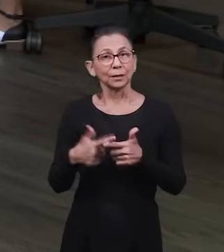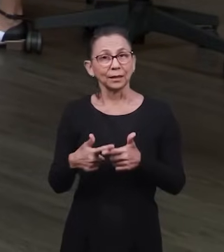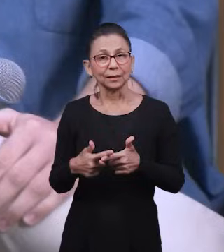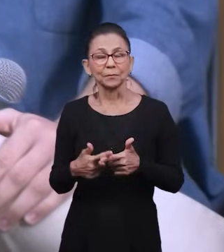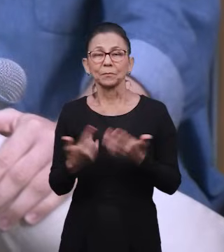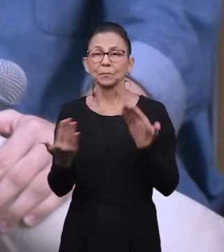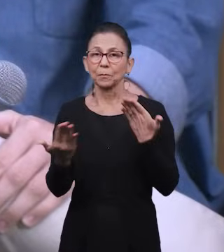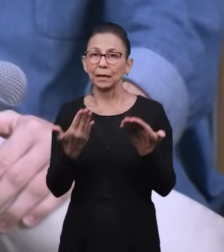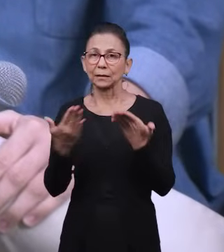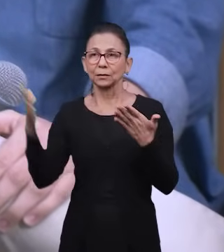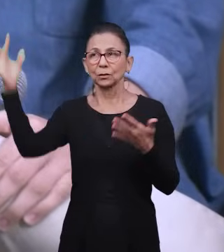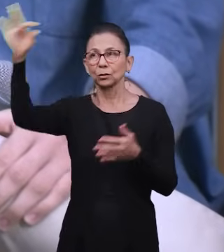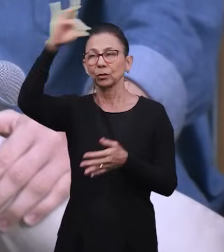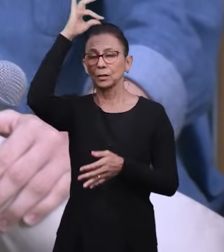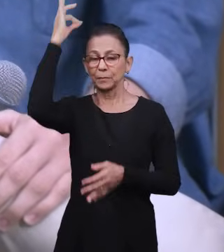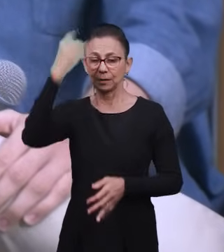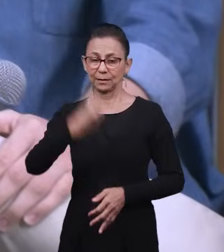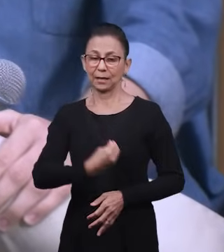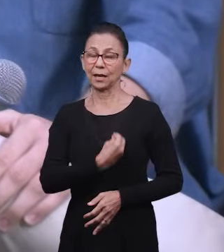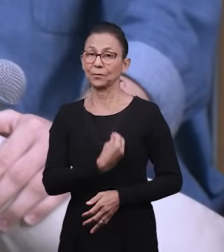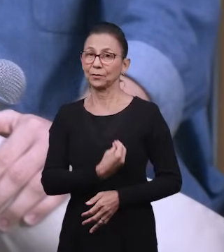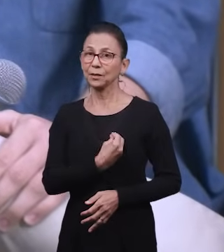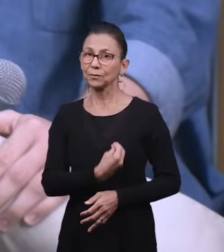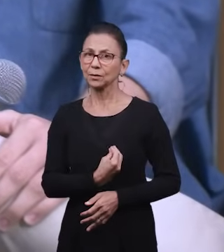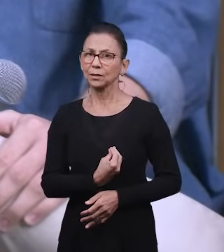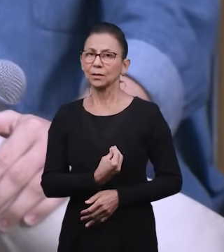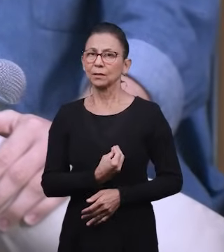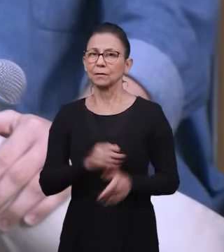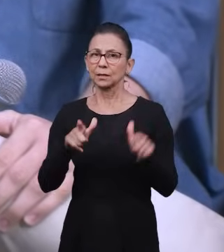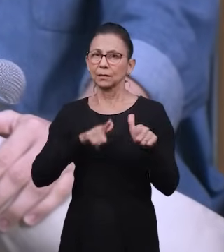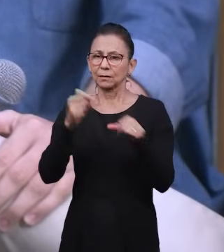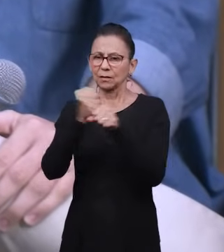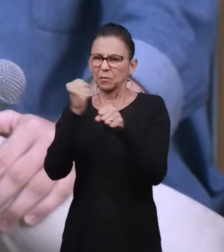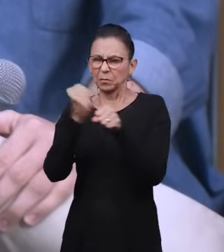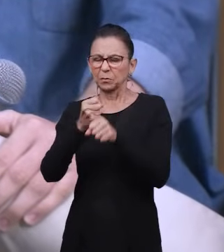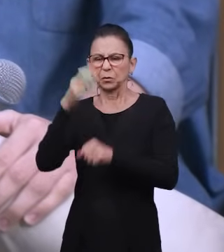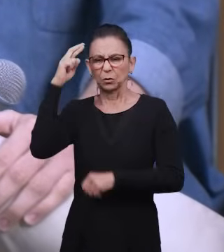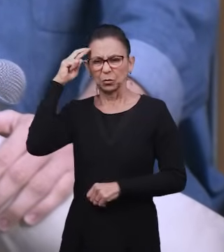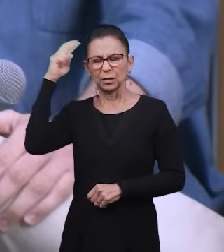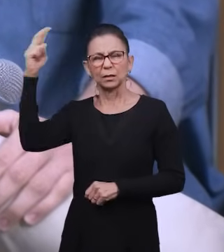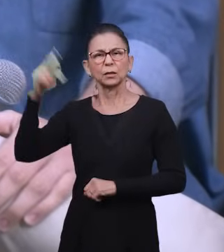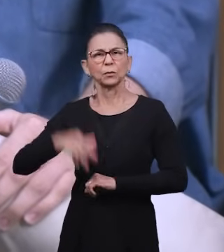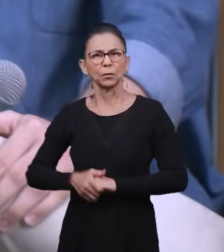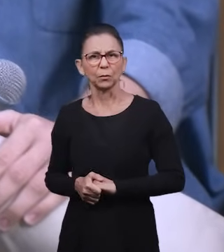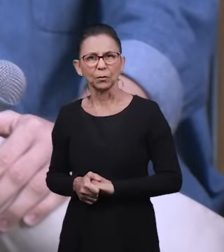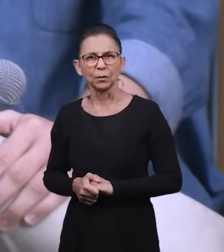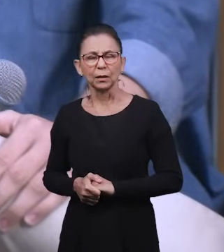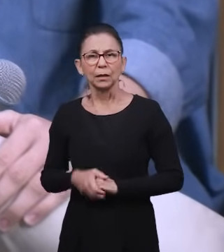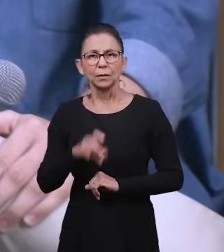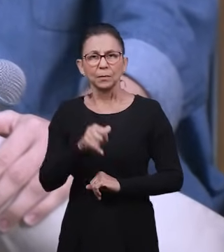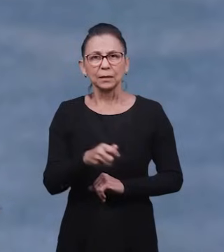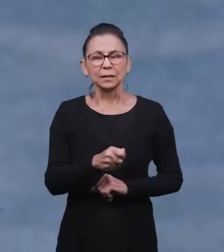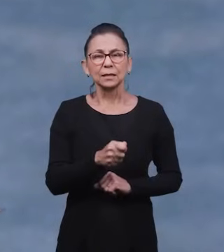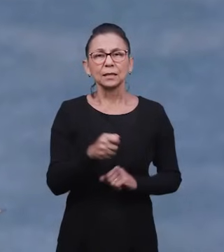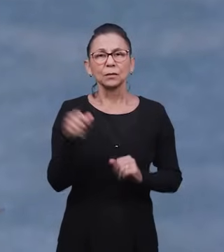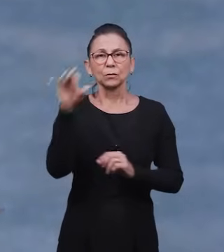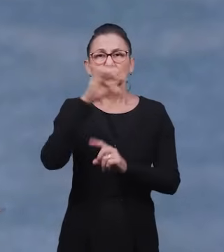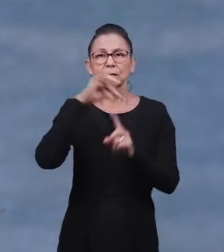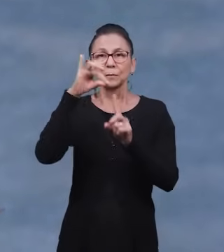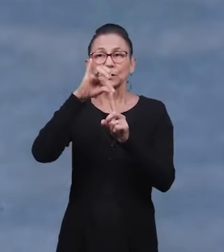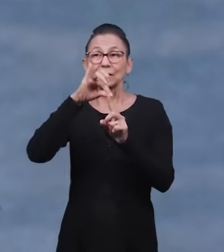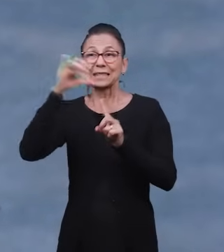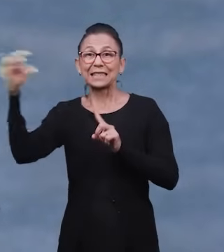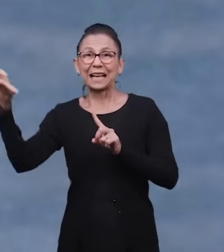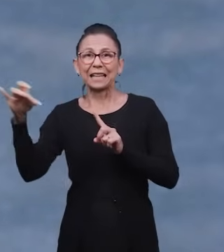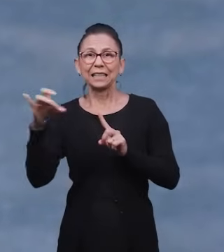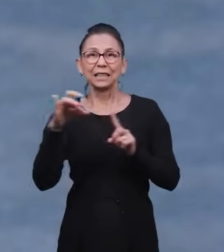madrugada, você faz tudo, trabalho de evangelização sem fronteira, tudo isso. Mas sem o Espírito Santo, tudo fica pesado. E esse feito